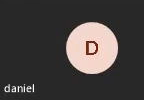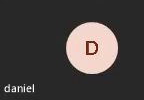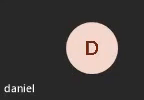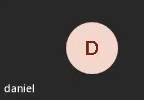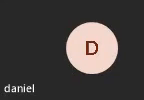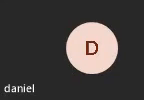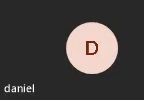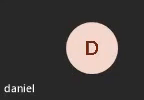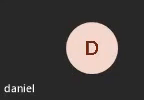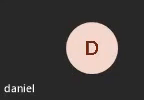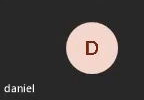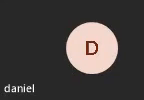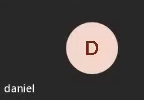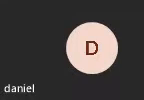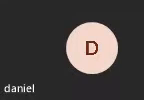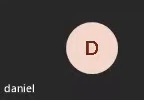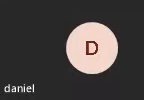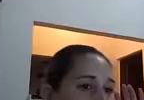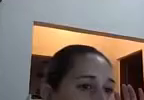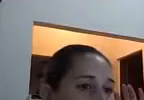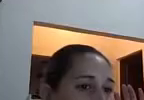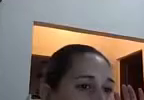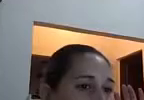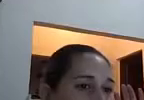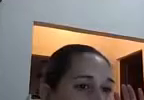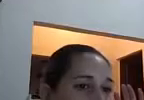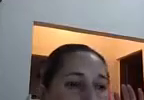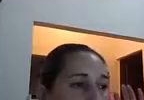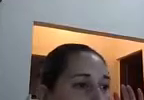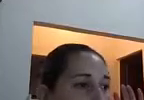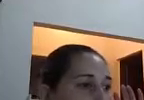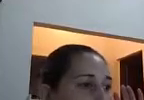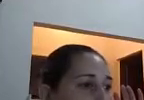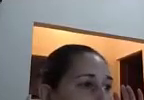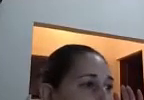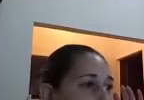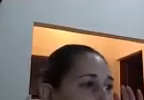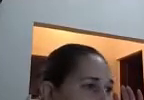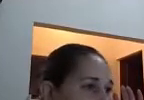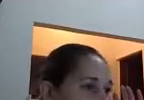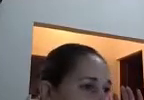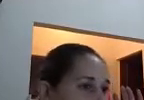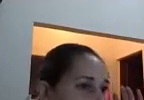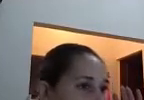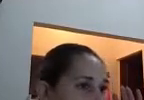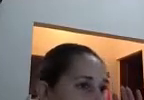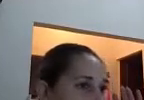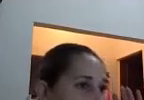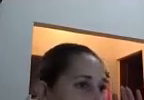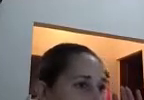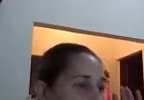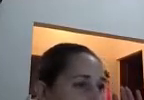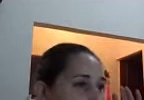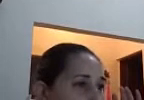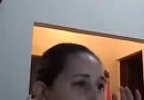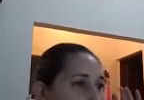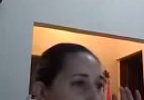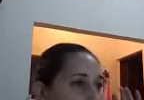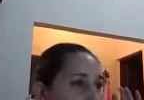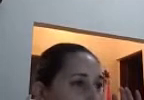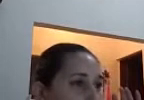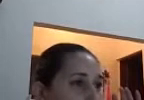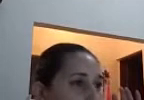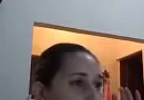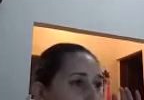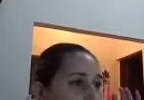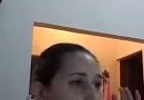aplicativo baixado? Então, estava dando um probleminha, né? Mas deixa eu... Porque aí você pode mandar o link por aqui, porque o Ava não tá dando